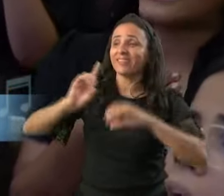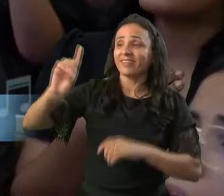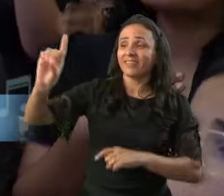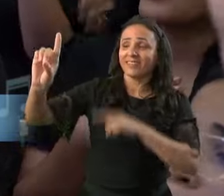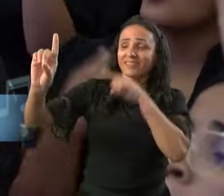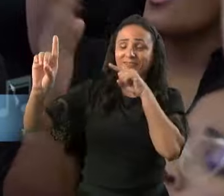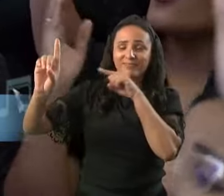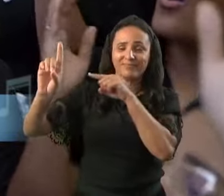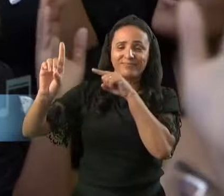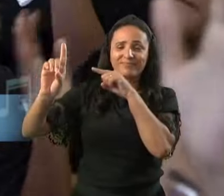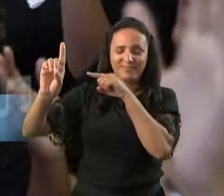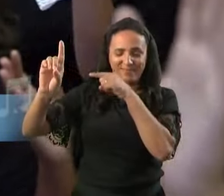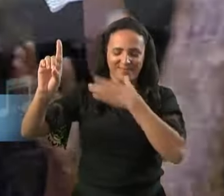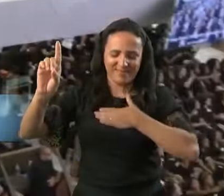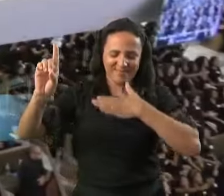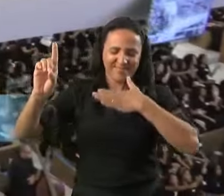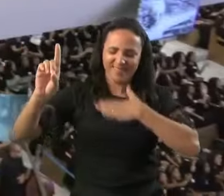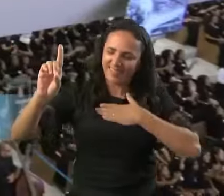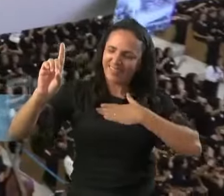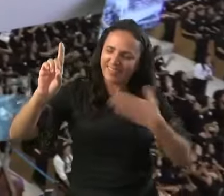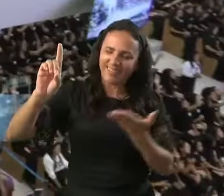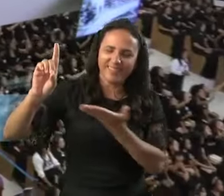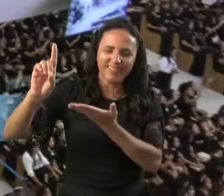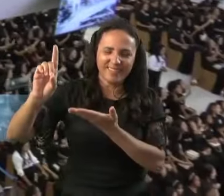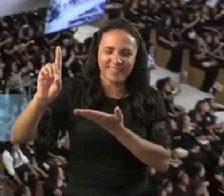Ele, o meu